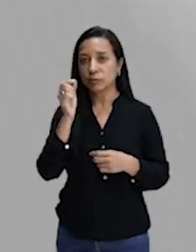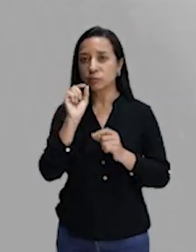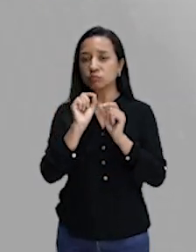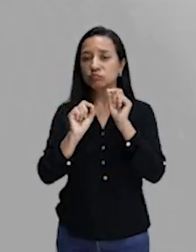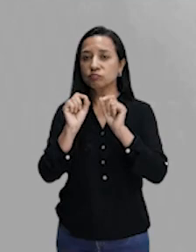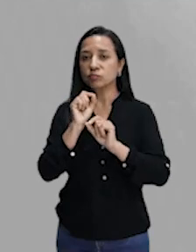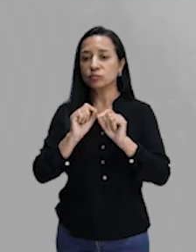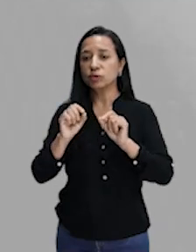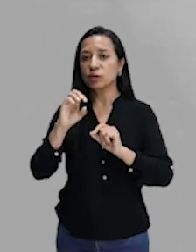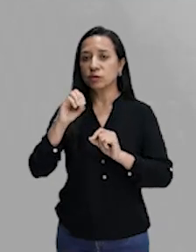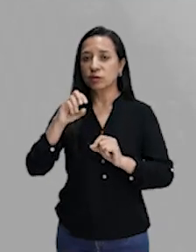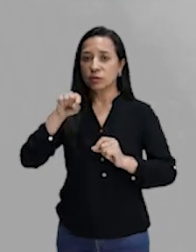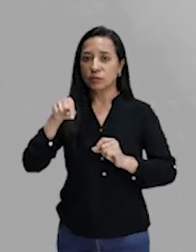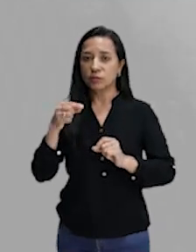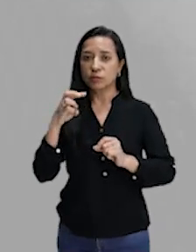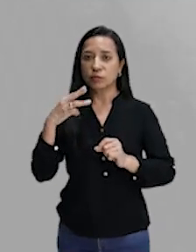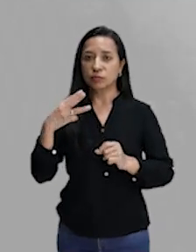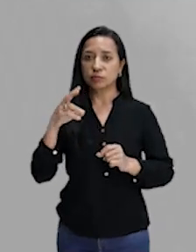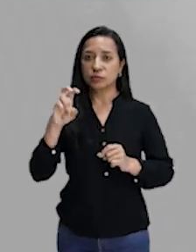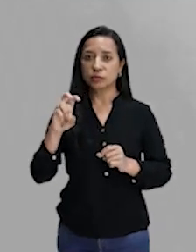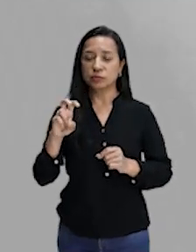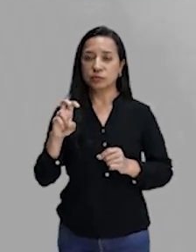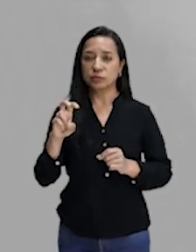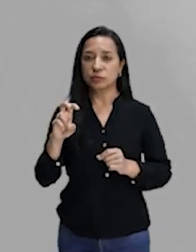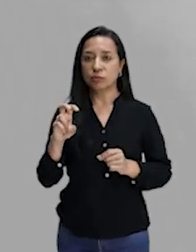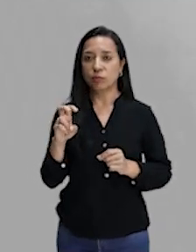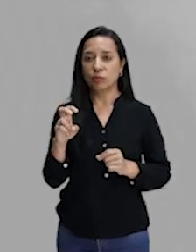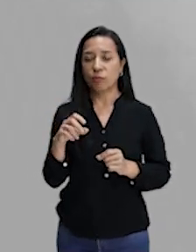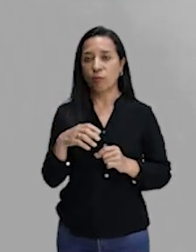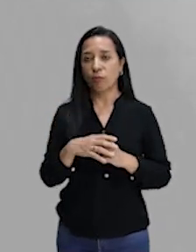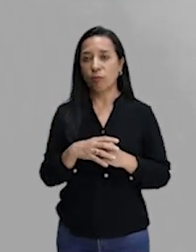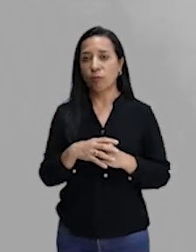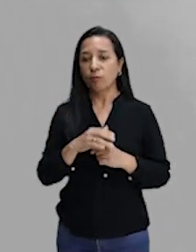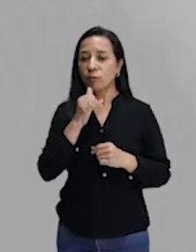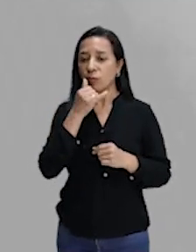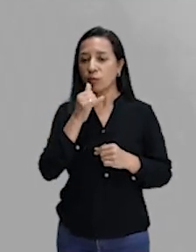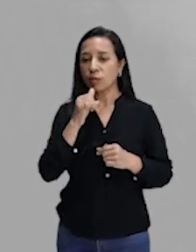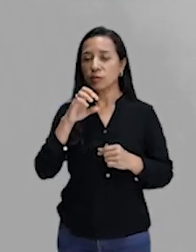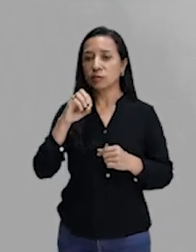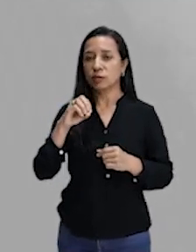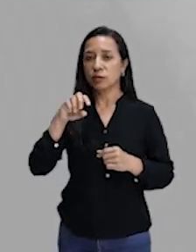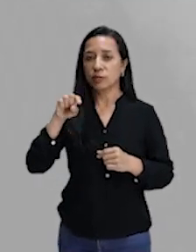é 0,35 então corrente 0,35